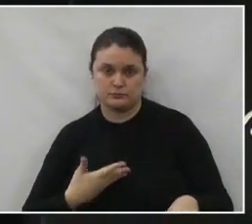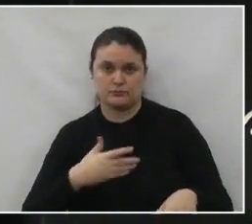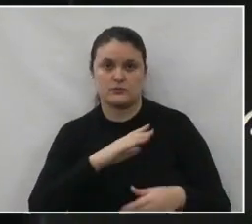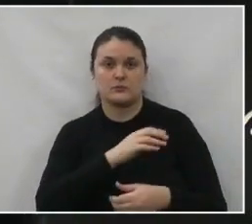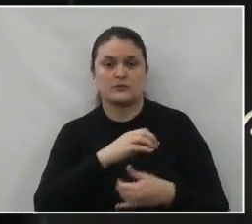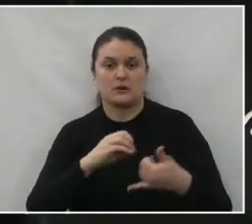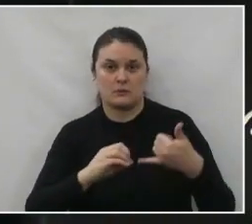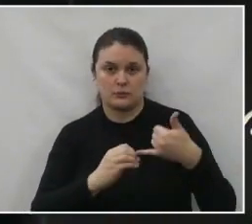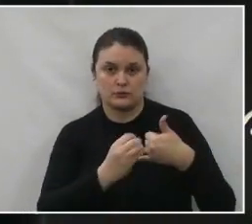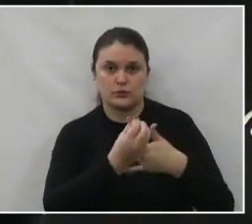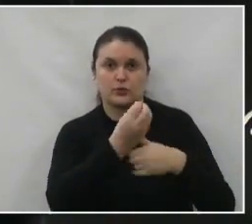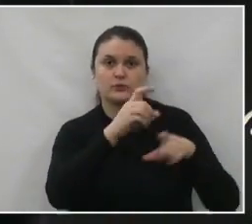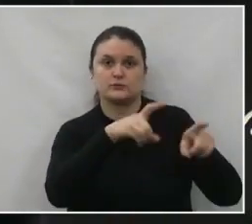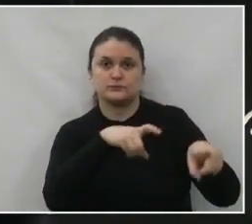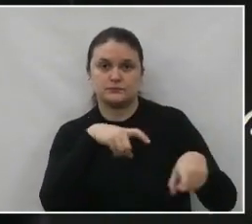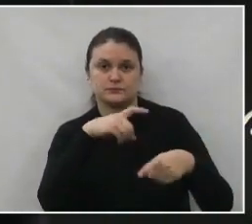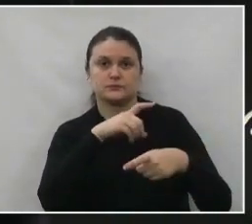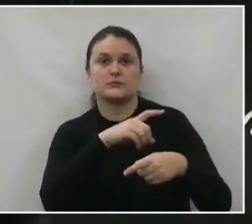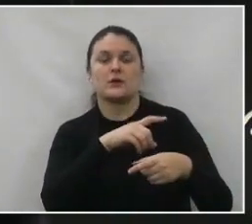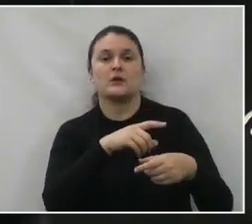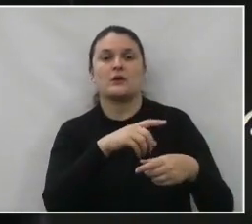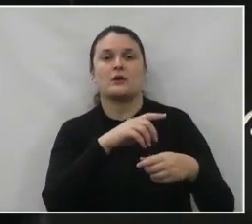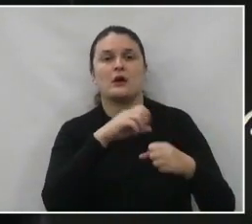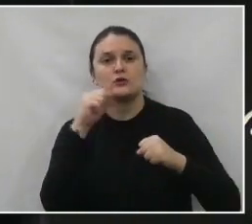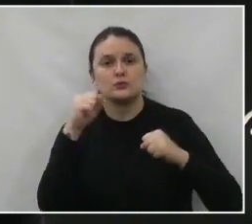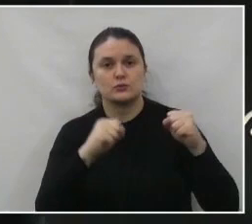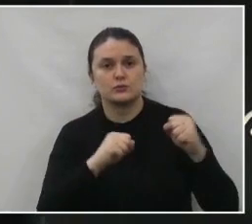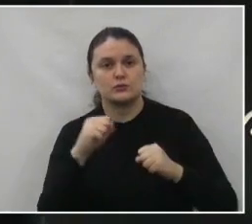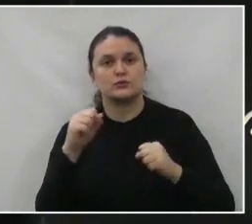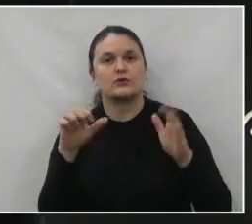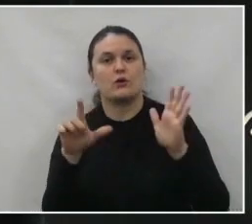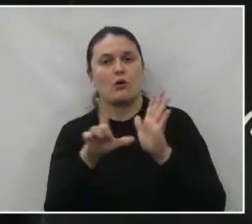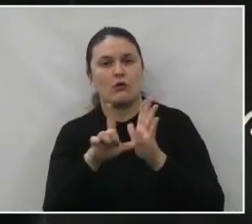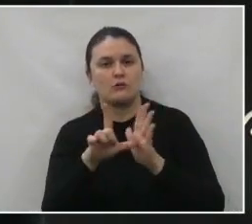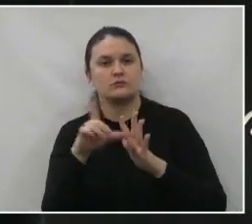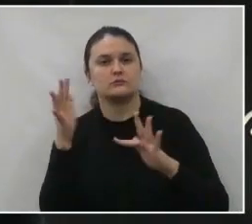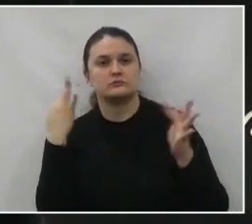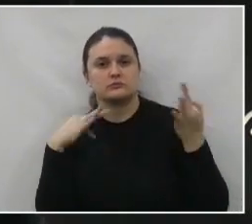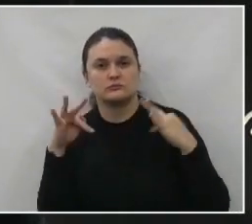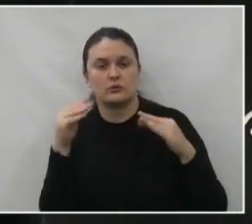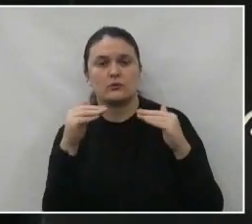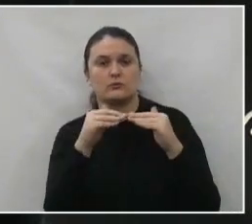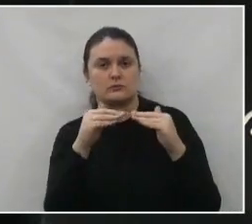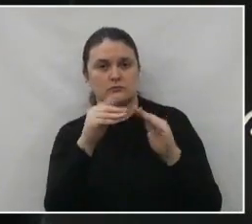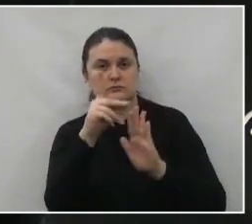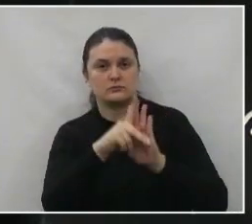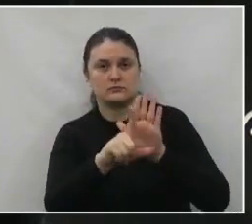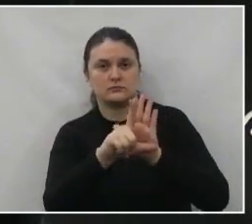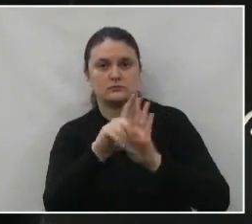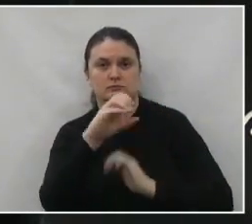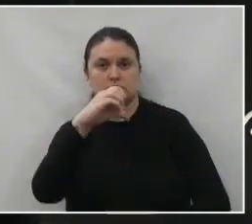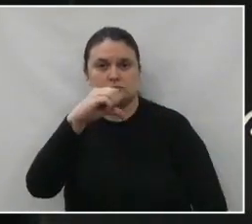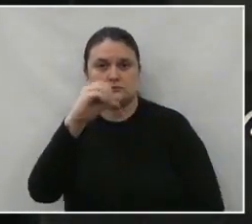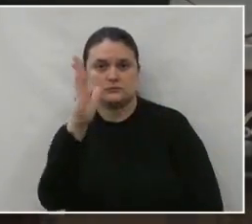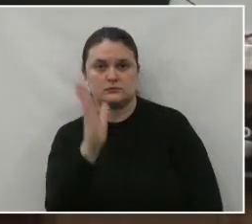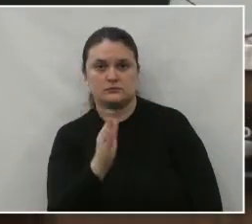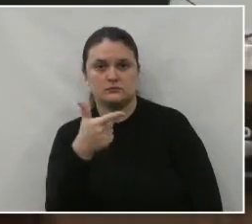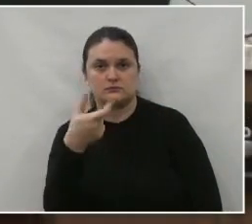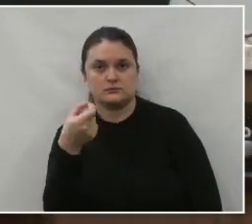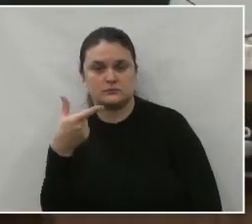Meio Ambiente, Agricultura, Pecuária, Indústria, Comércio e Turismo, favorável ao projeto de lei ordinária de número